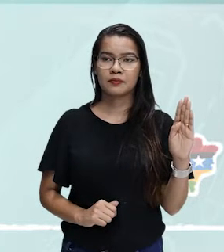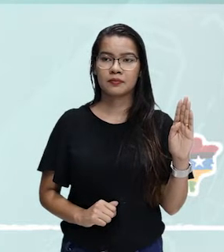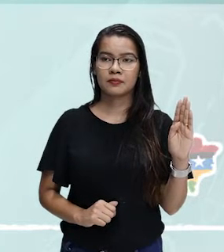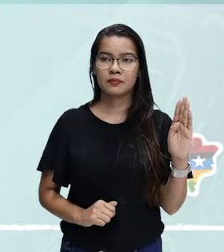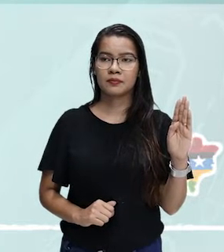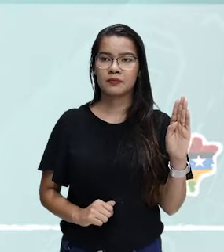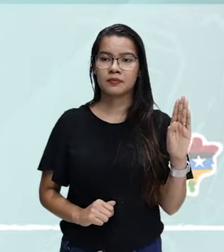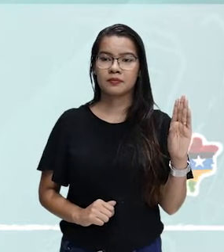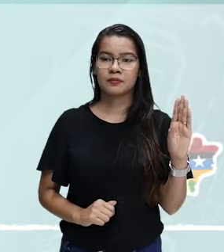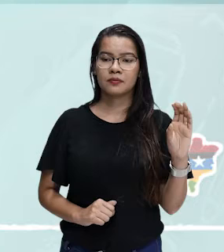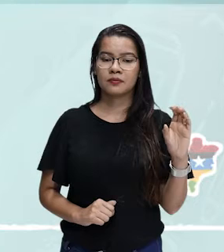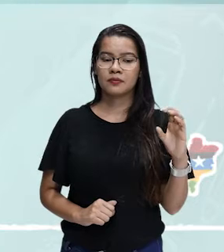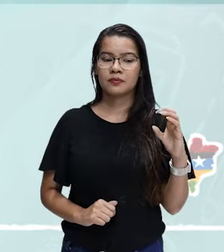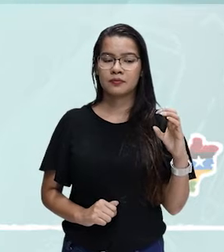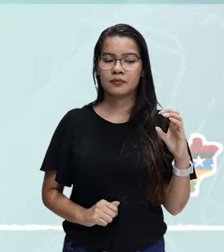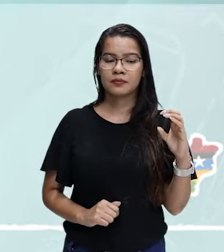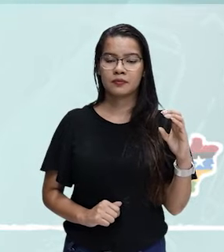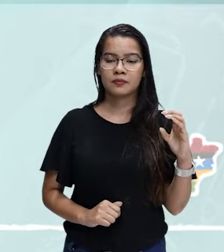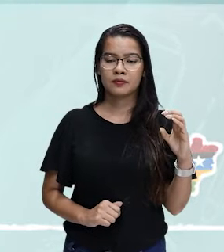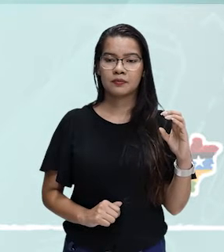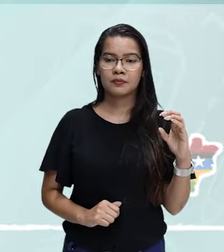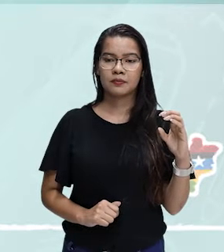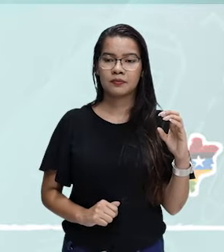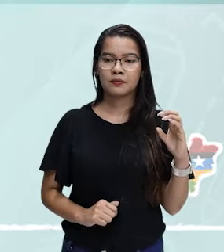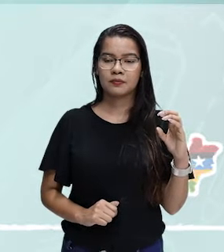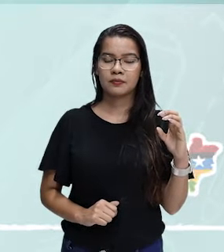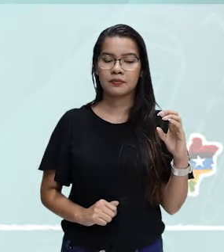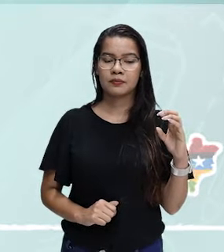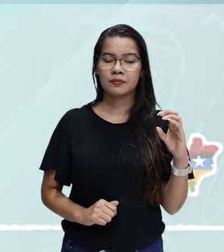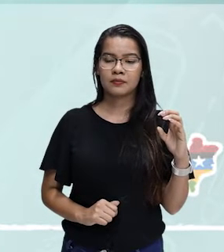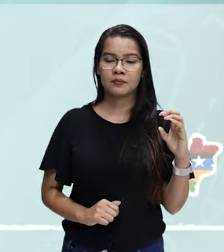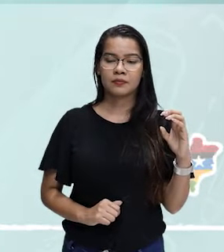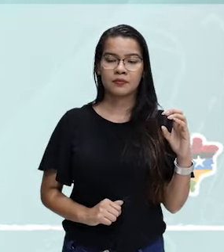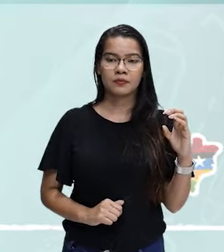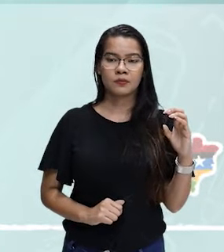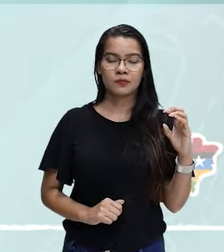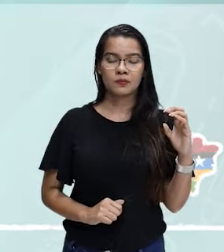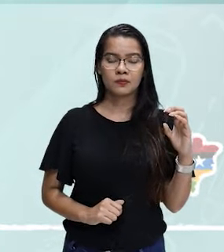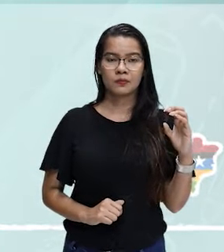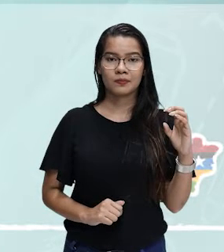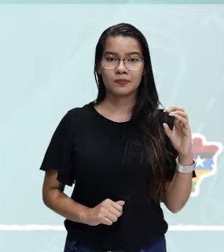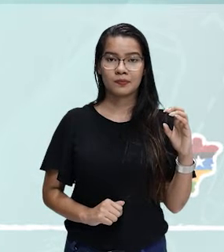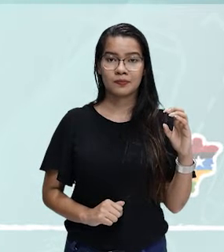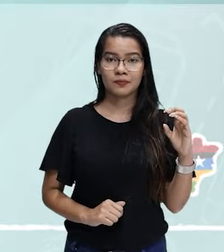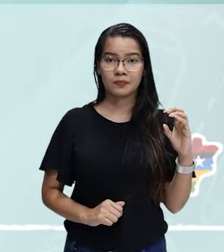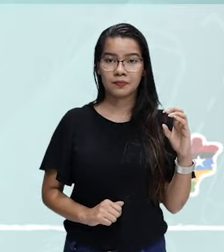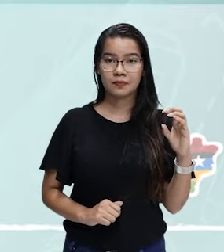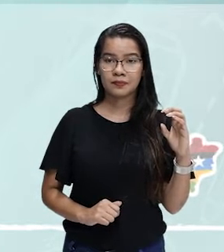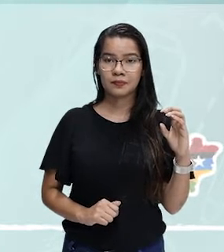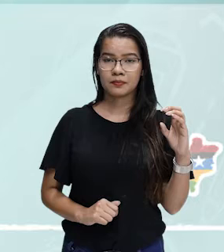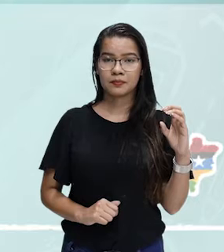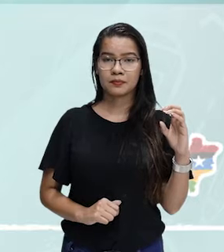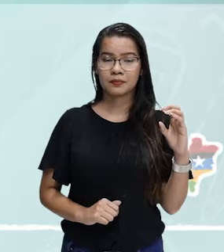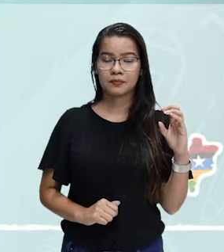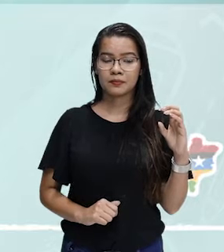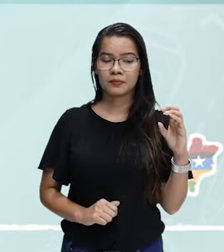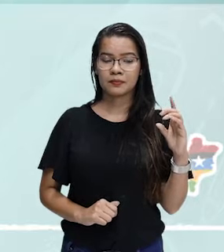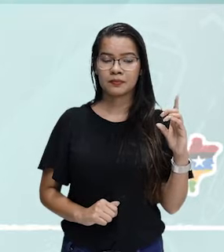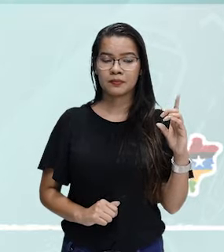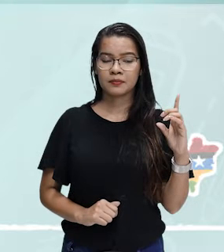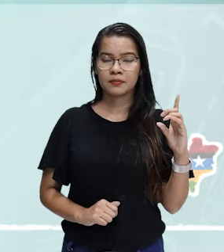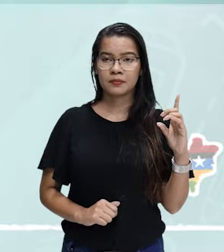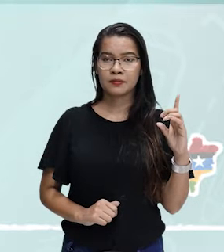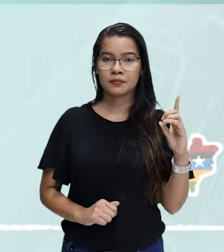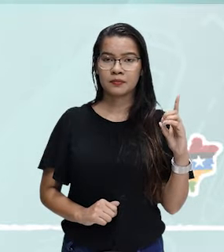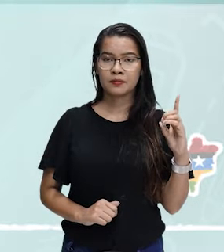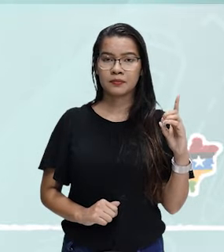tenho trabalha e é, certo? Meu desejo é, tem o verbo ser aí, e formes, né? É